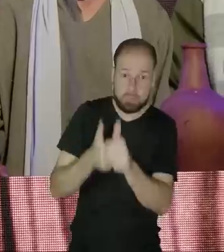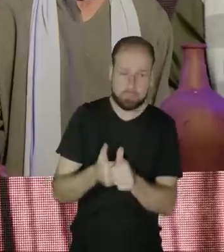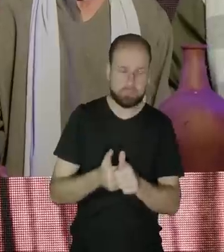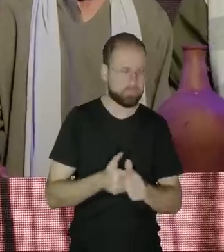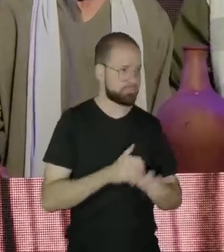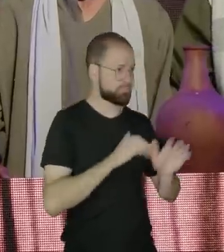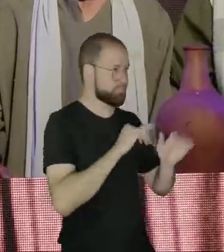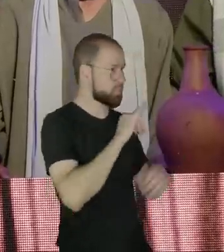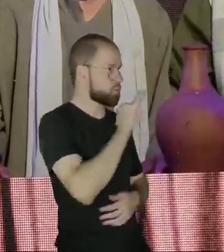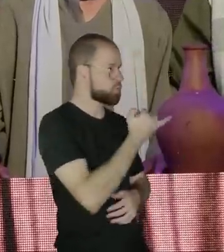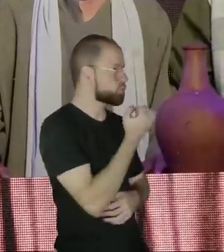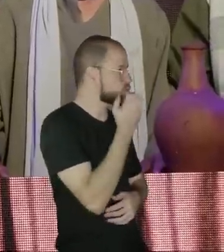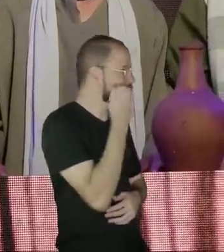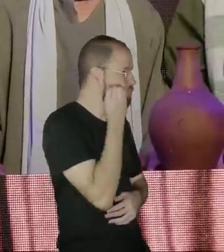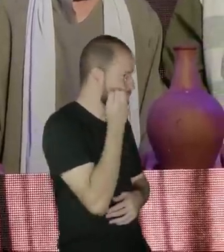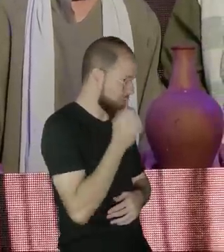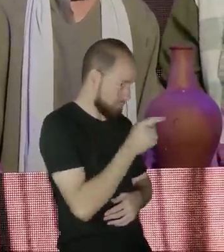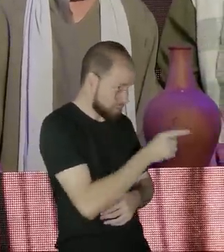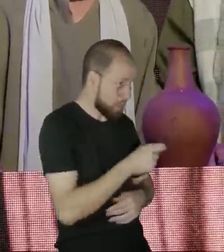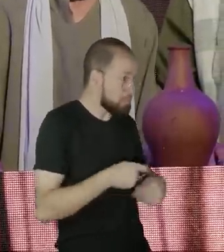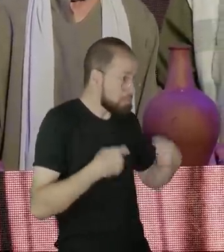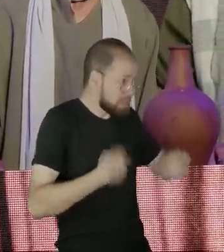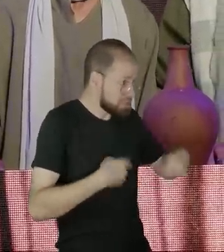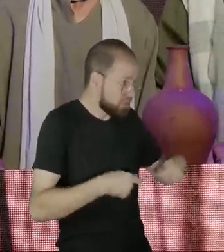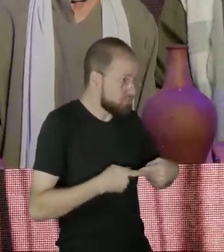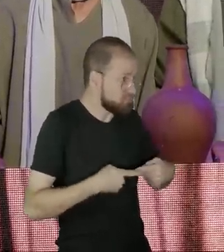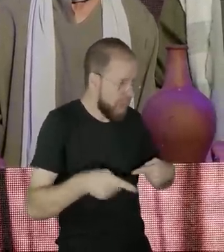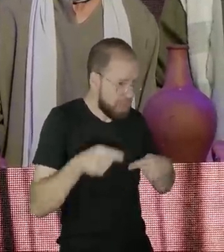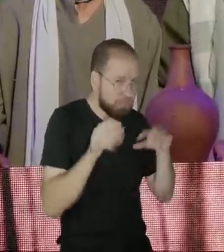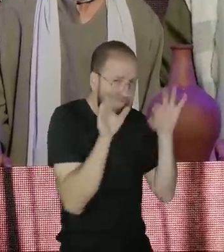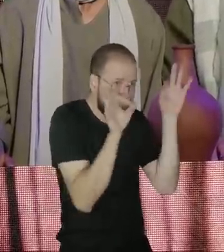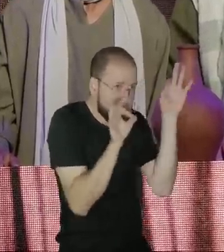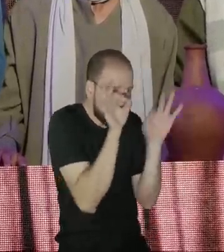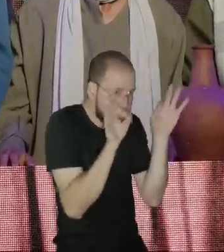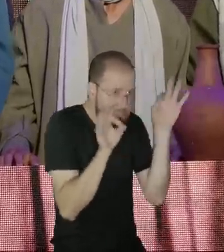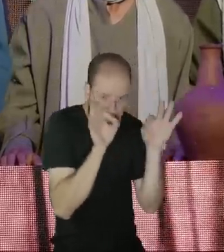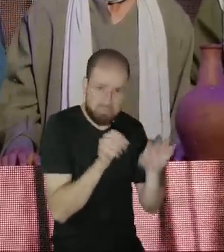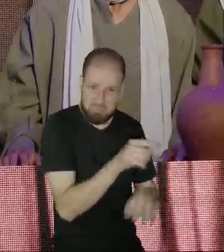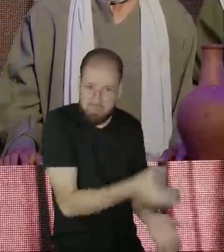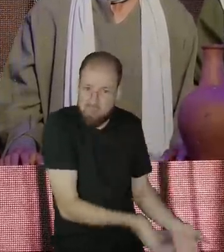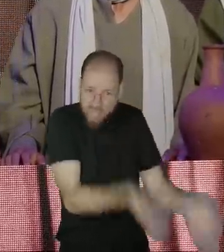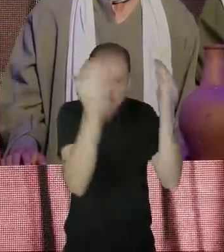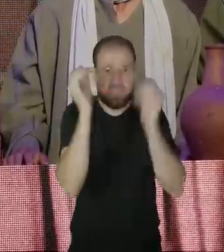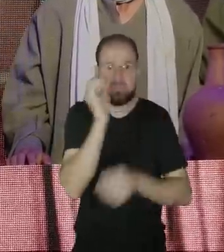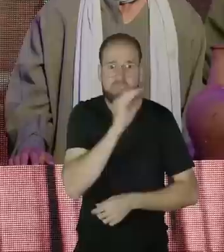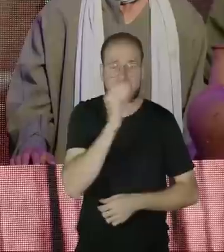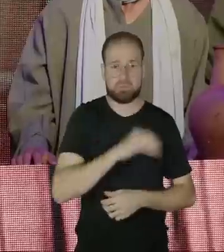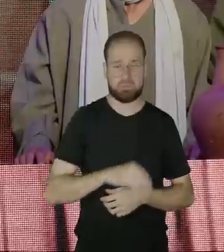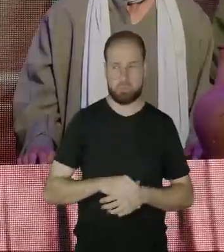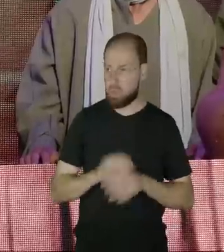Judas, o que tens a fazer? Faça-o depressa. Jesus,